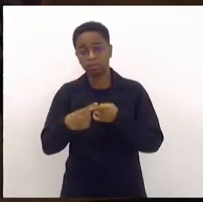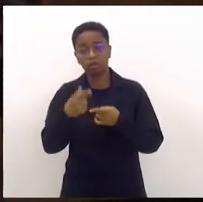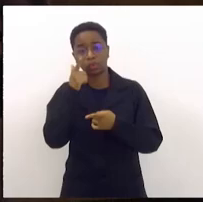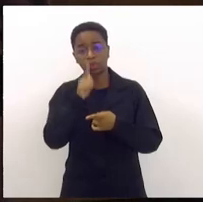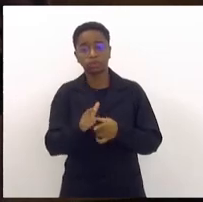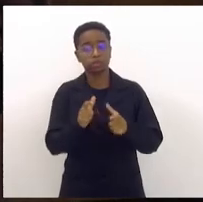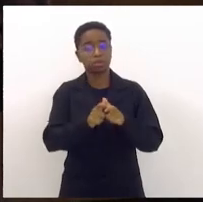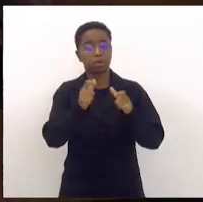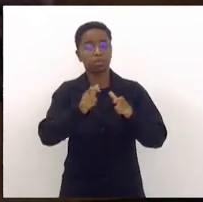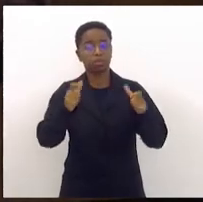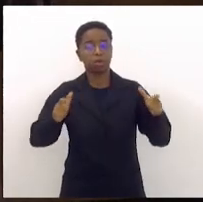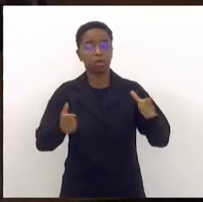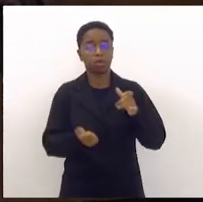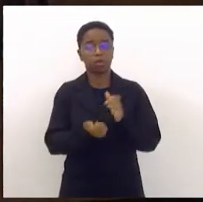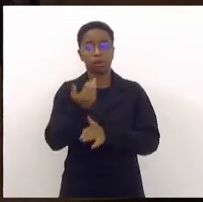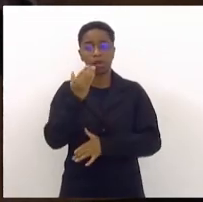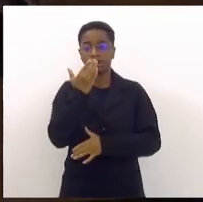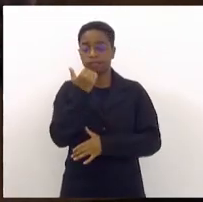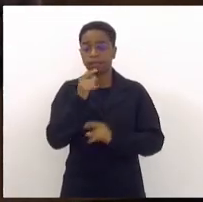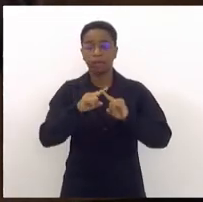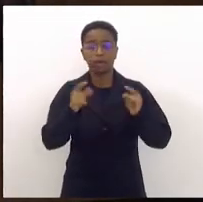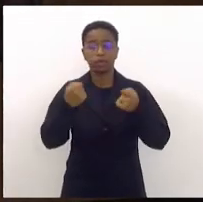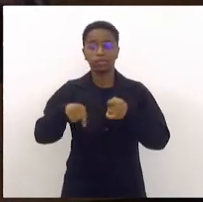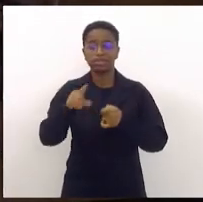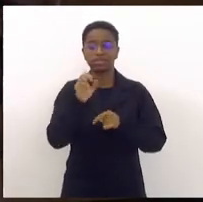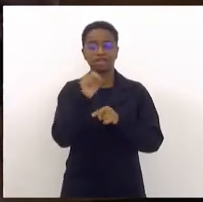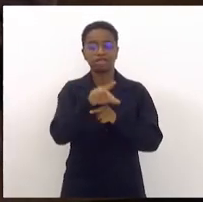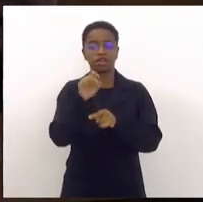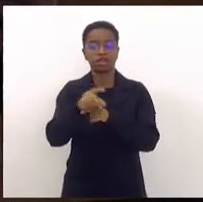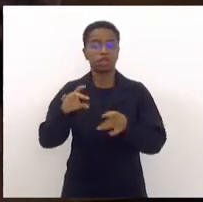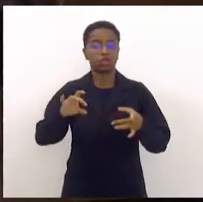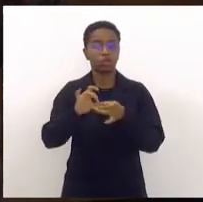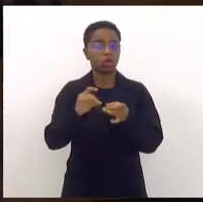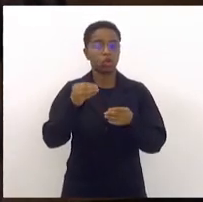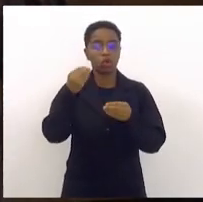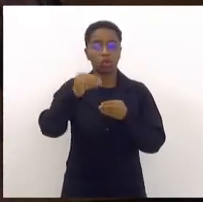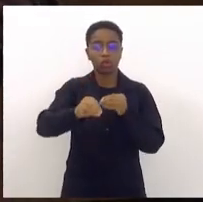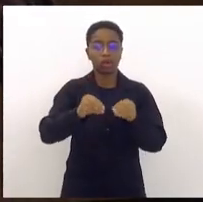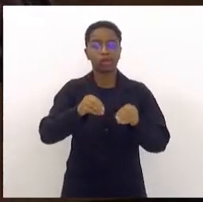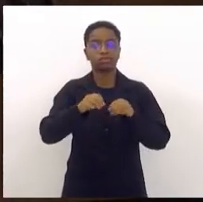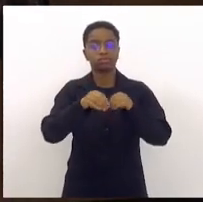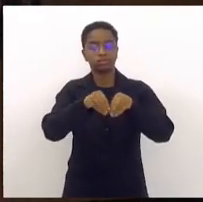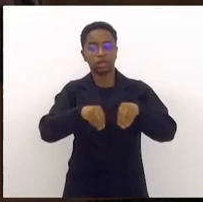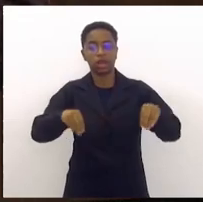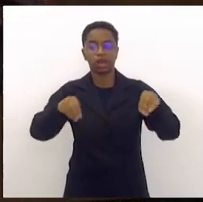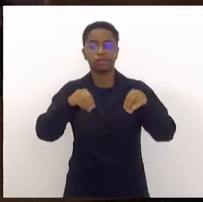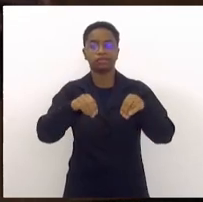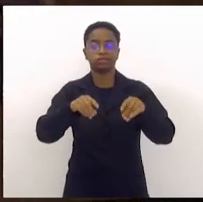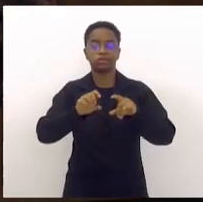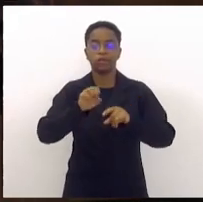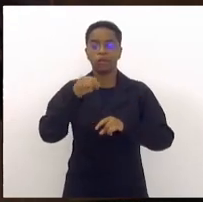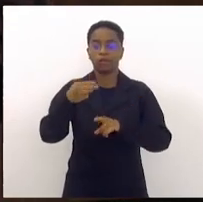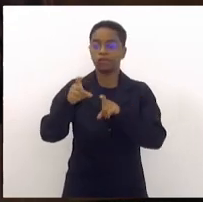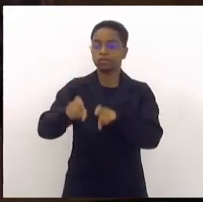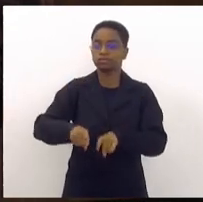de alimentos sem envenenar o solo, o lençol freático, os agricultores e a